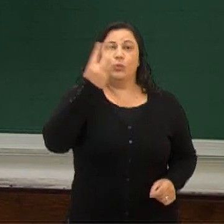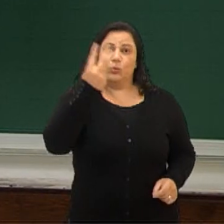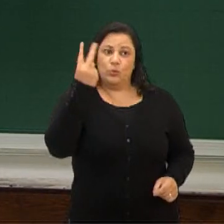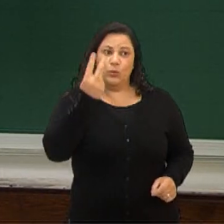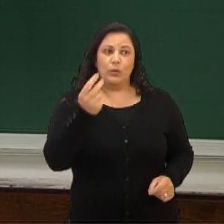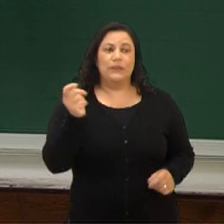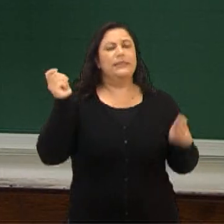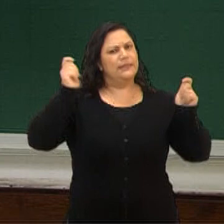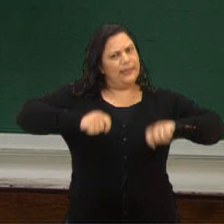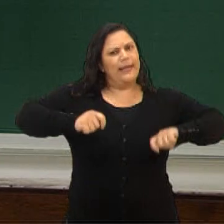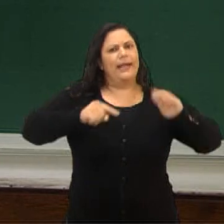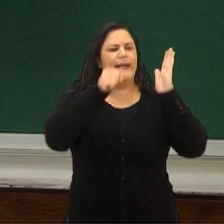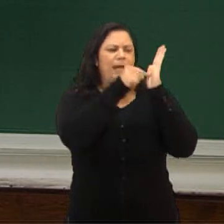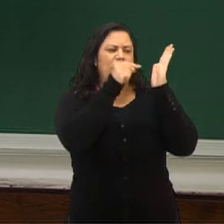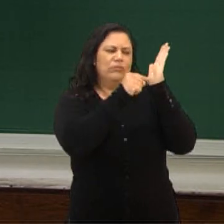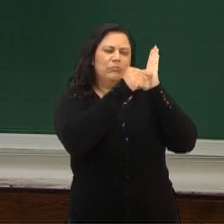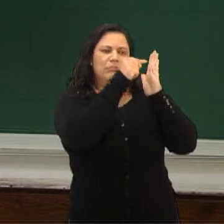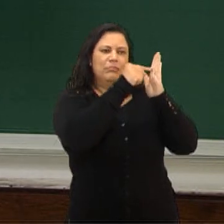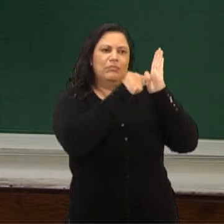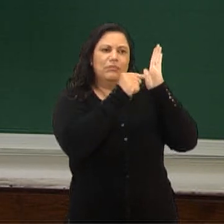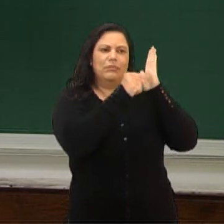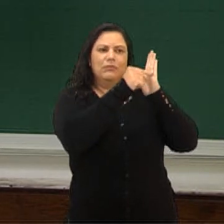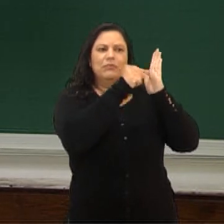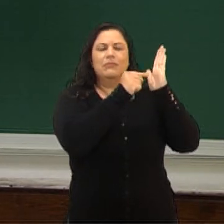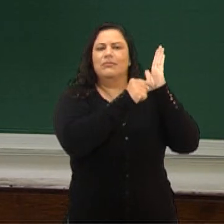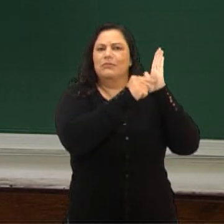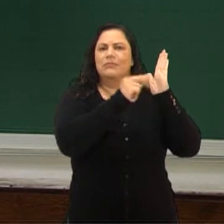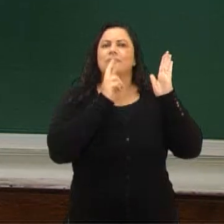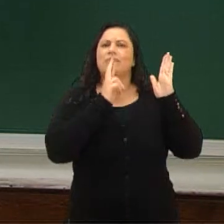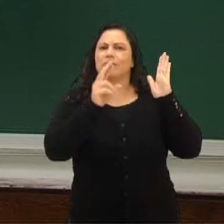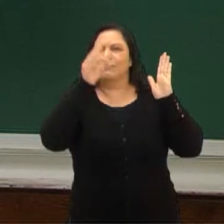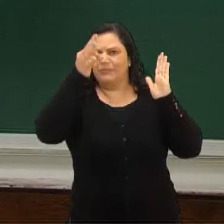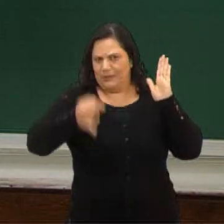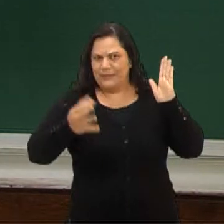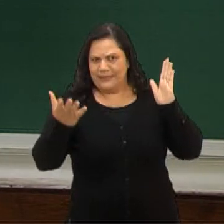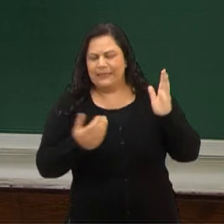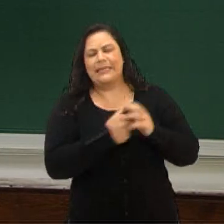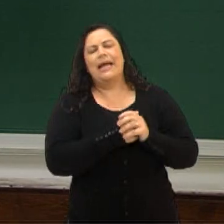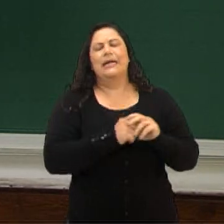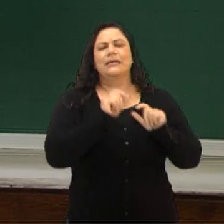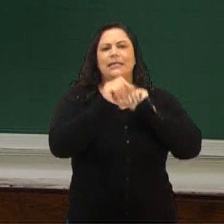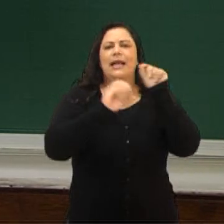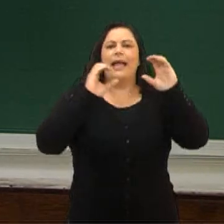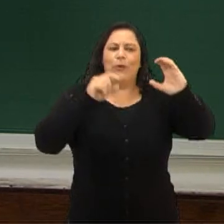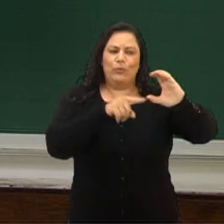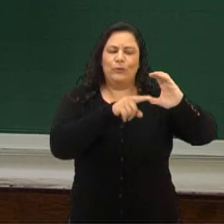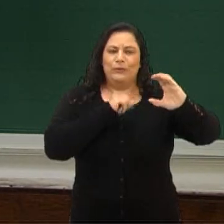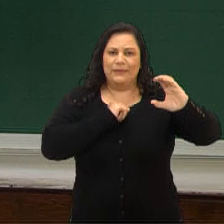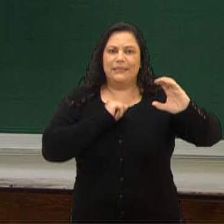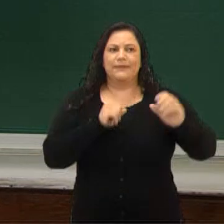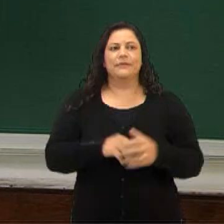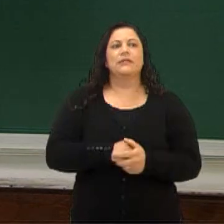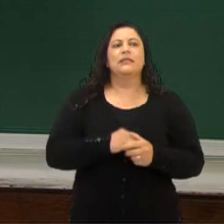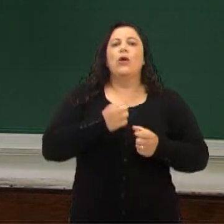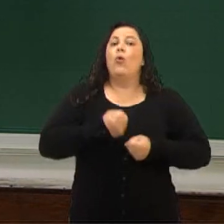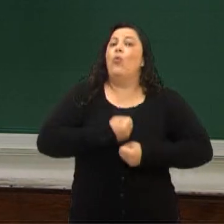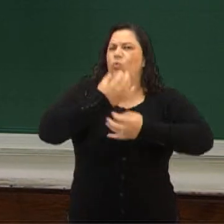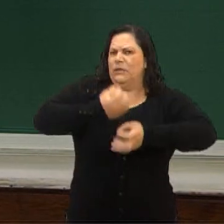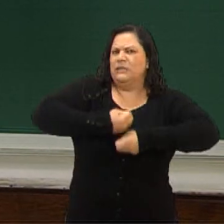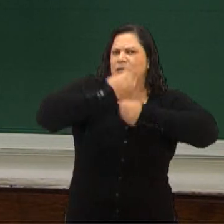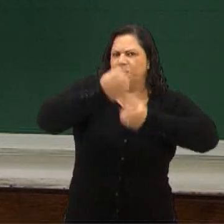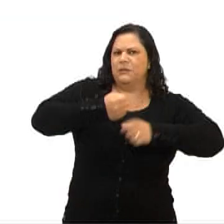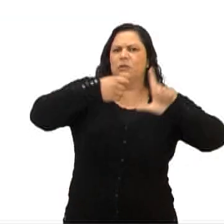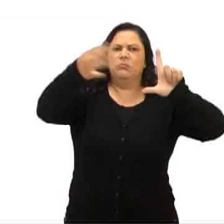do pontilhismo. O esfumato é aquela técnica do Renascimento, criada pelo Da Vinci, né? E o expressionismo aqui, nessa época, nem tinha surgido ainda, né, pessoal?